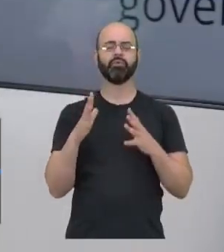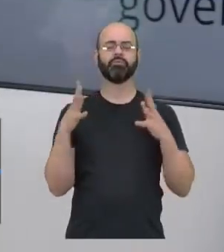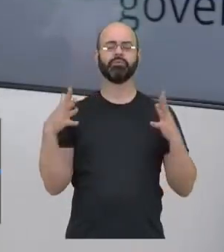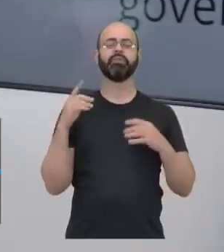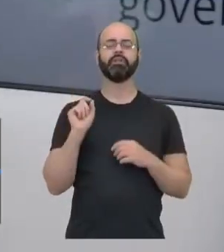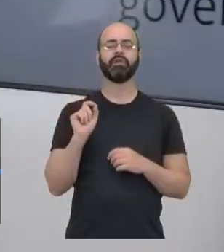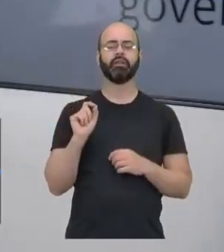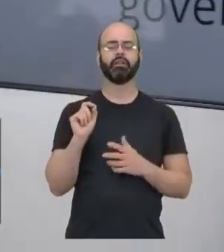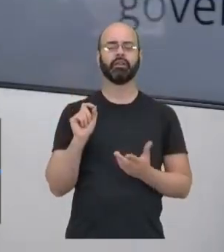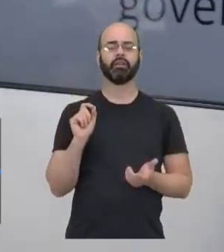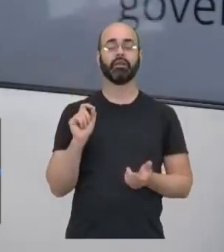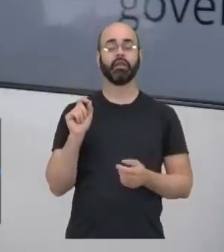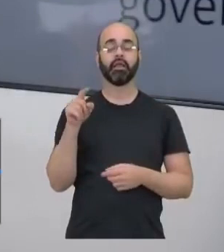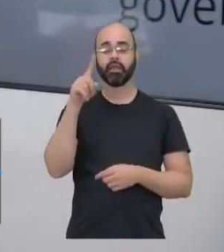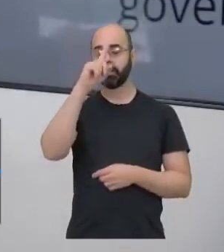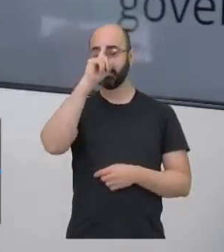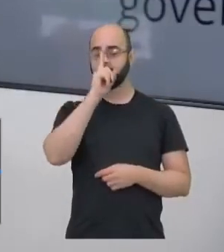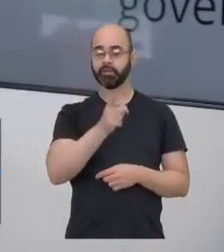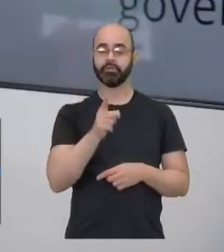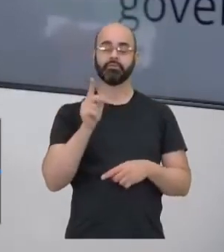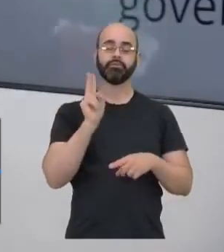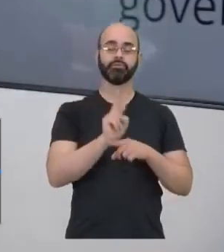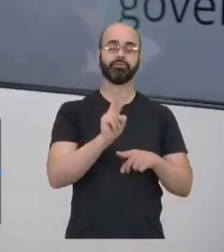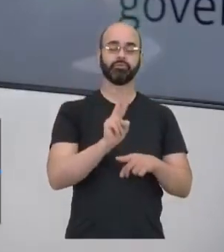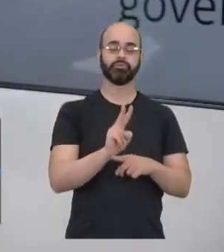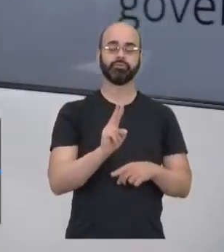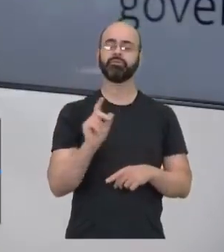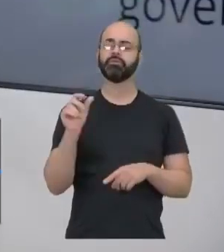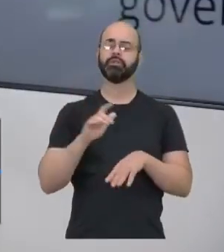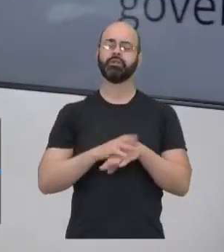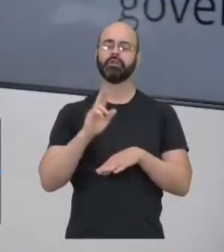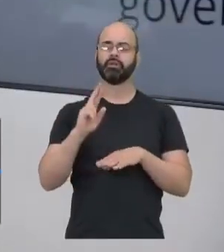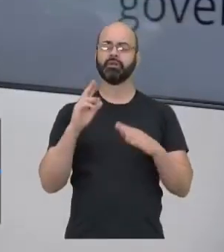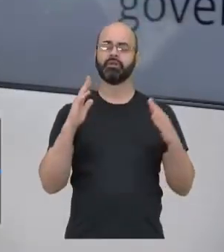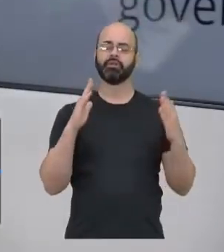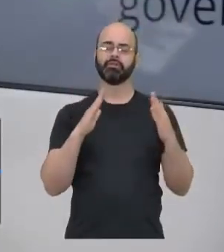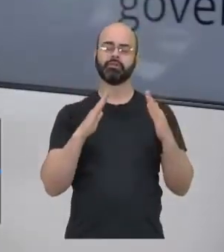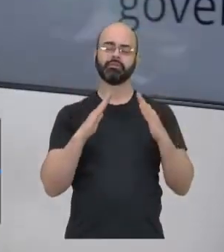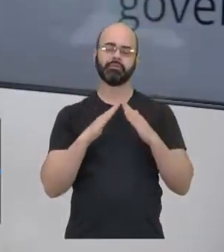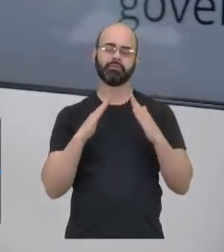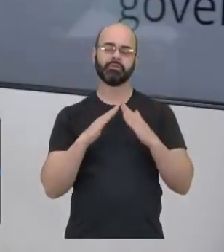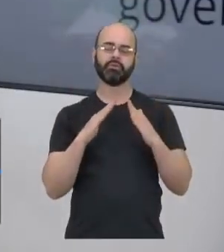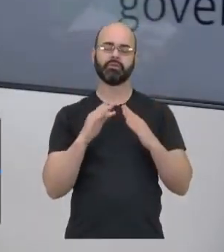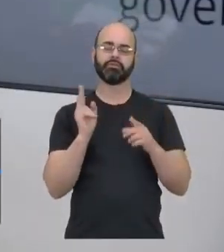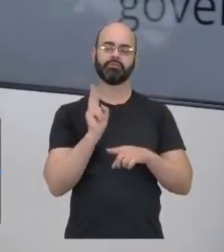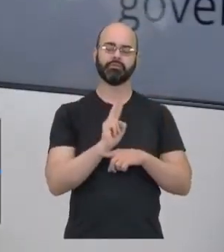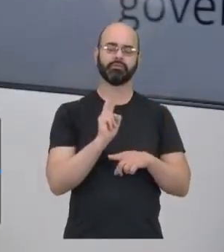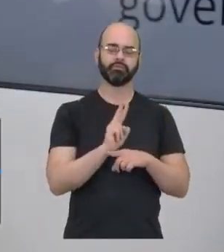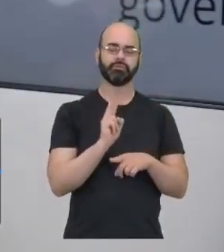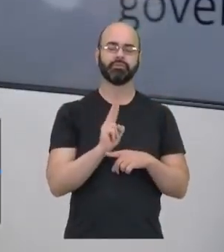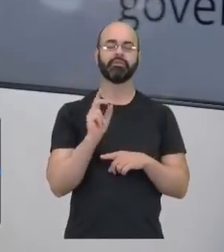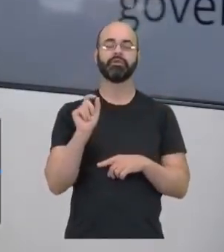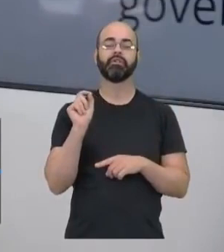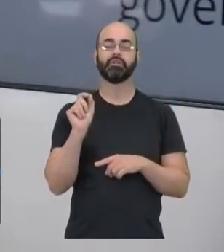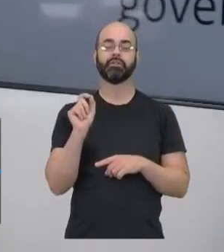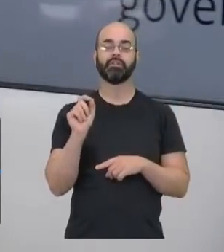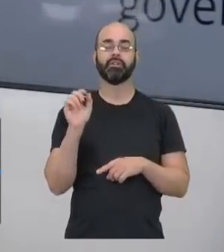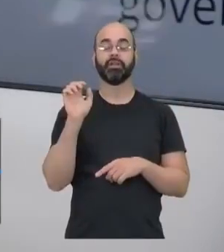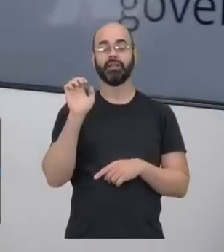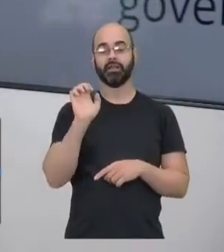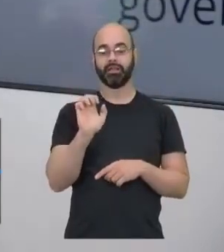da casa, quem que ali manda mais na sua casa? Quem que dita as leis? Quem que organiza? Aí é o estado com letra